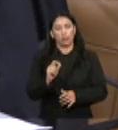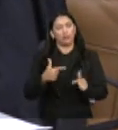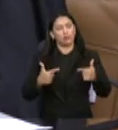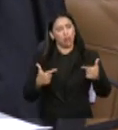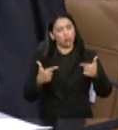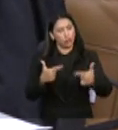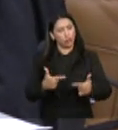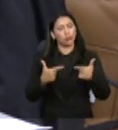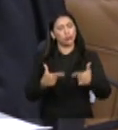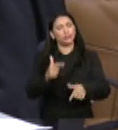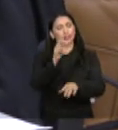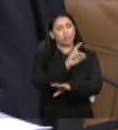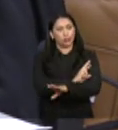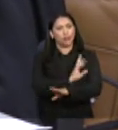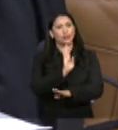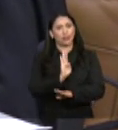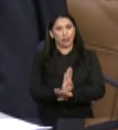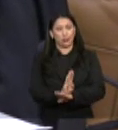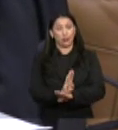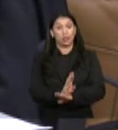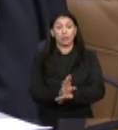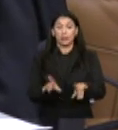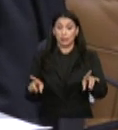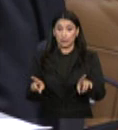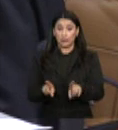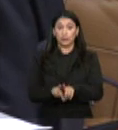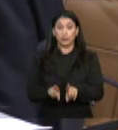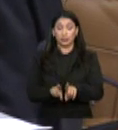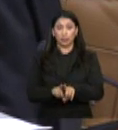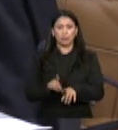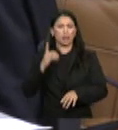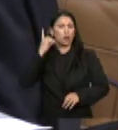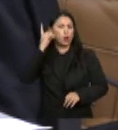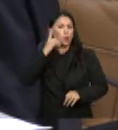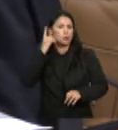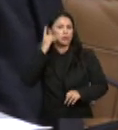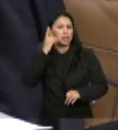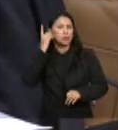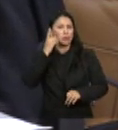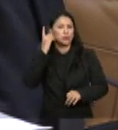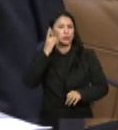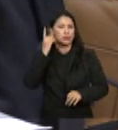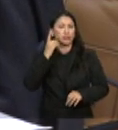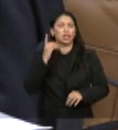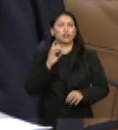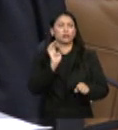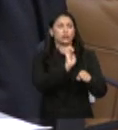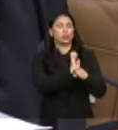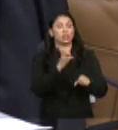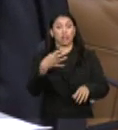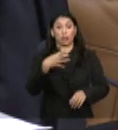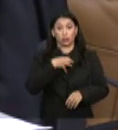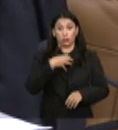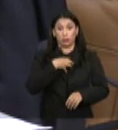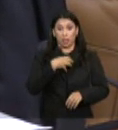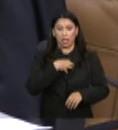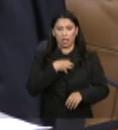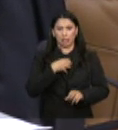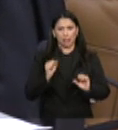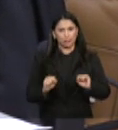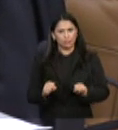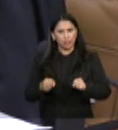travadas tornou-se ainda como Deputado da então província da Bahia um veemente